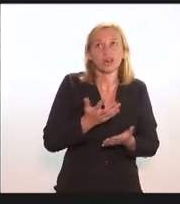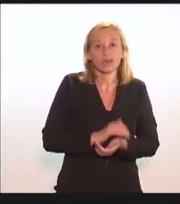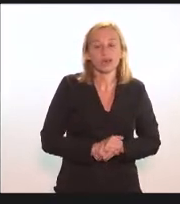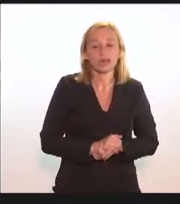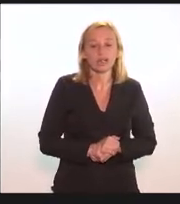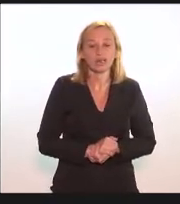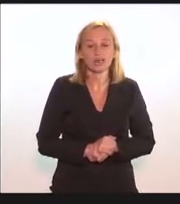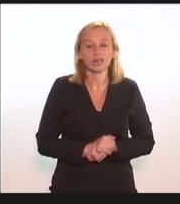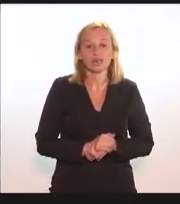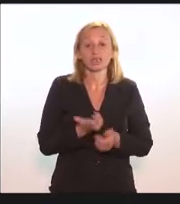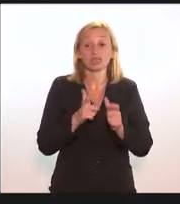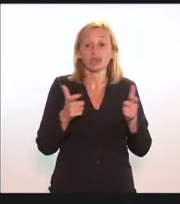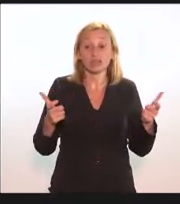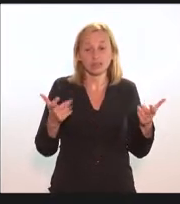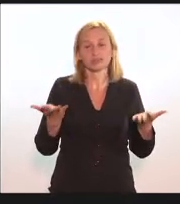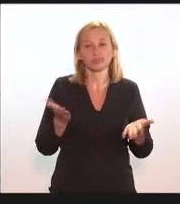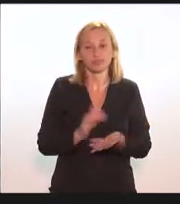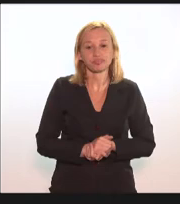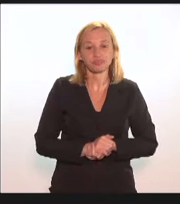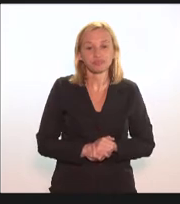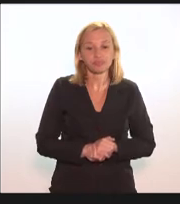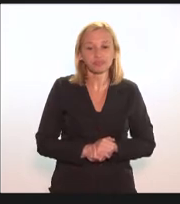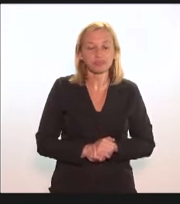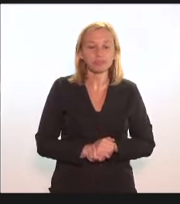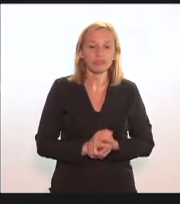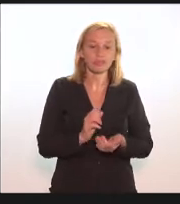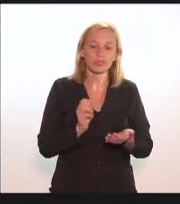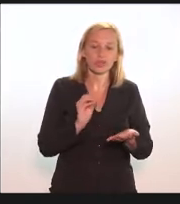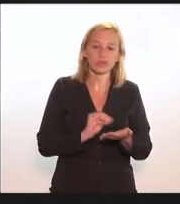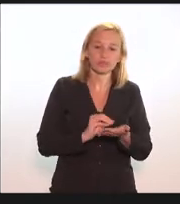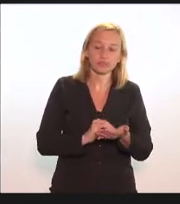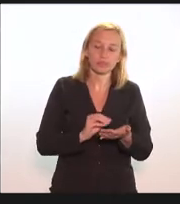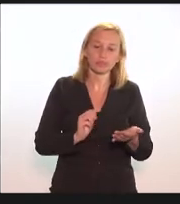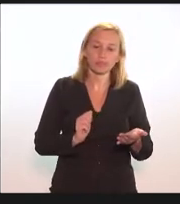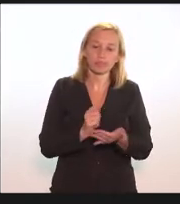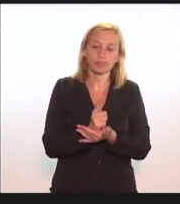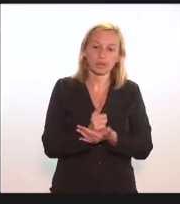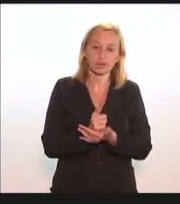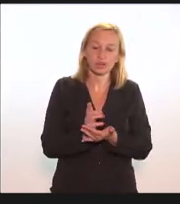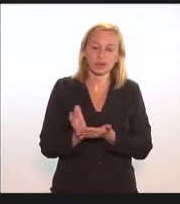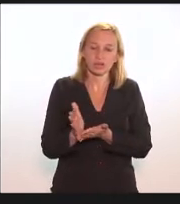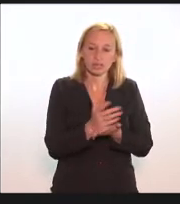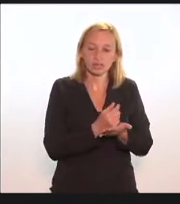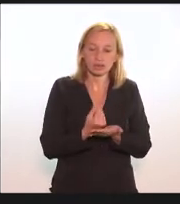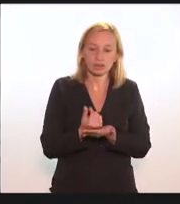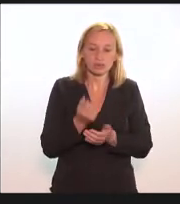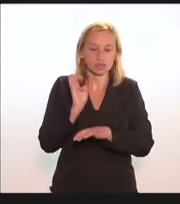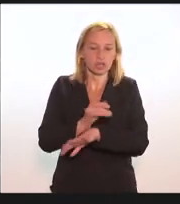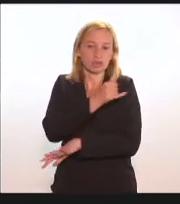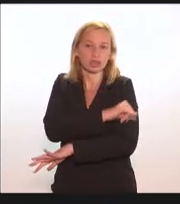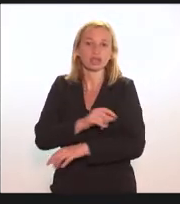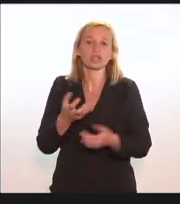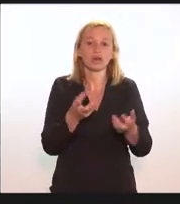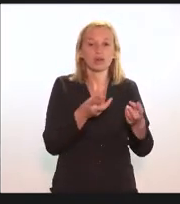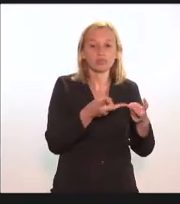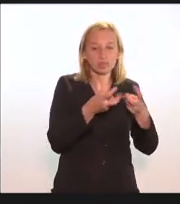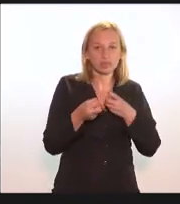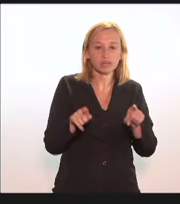números assim, estarrecedores de isenção tributária que teriam sido praticadas pelo Estado do Rio de Janeiro. E, ao mesmo tempo, eu